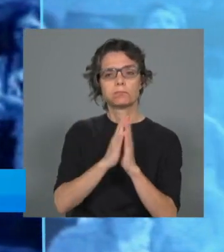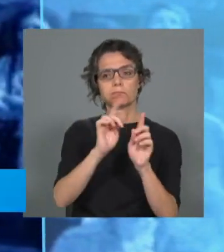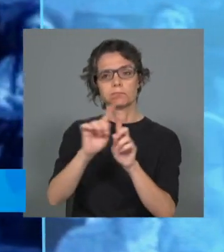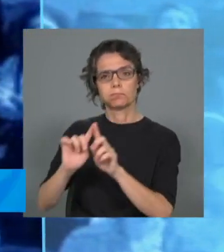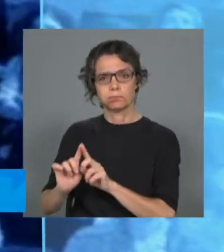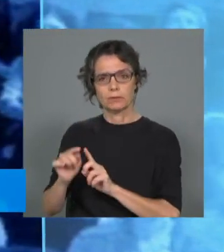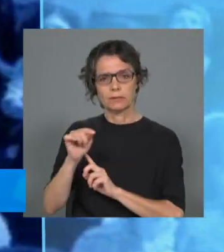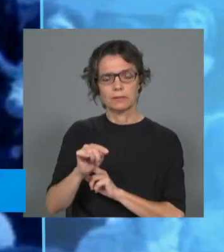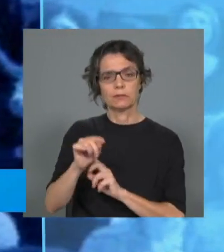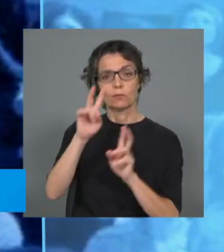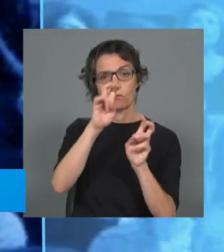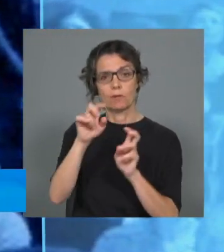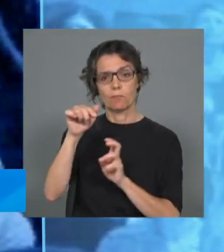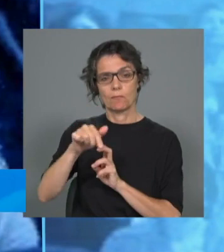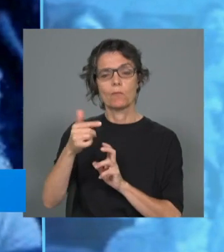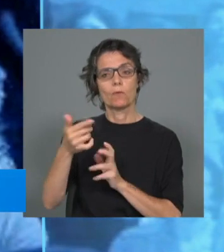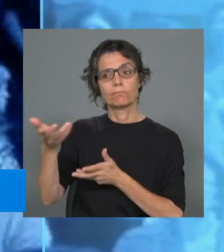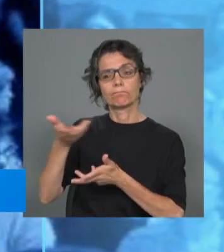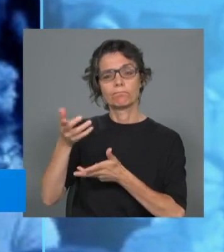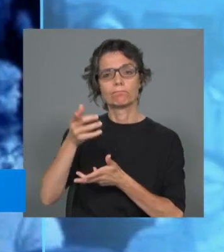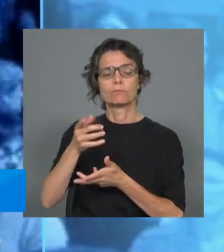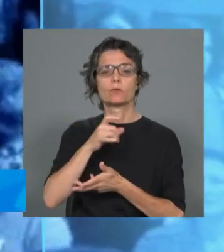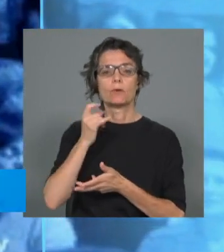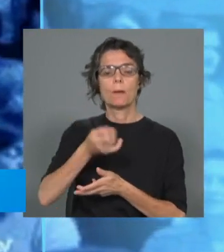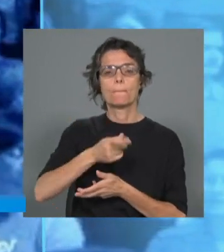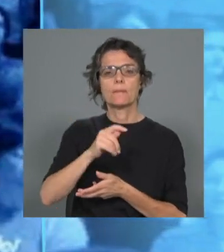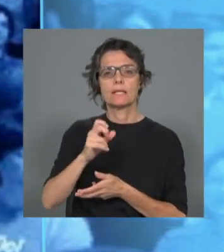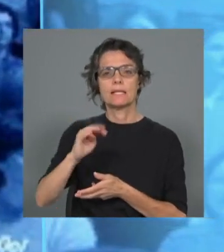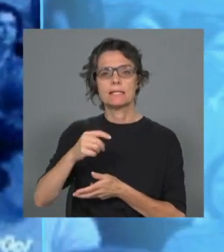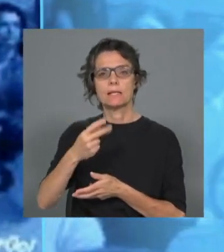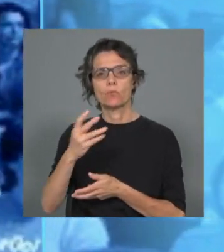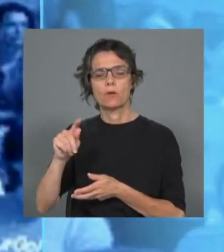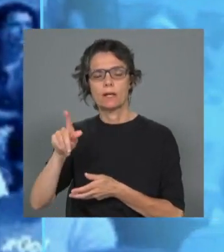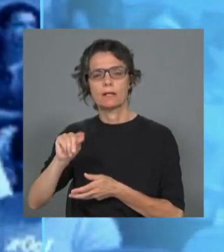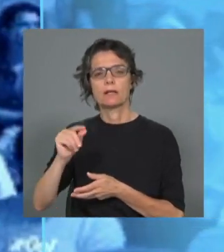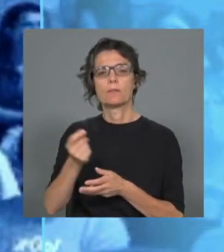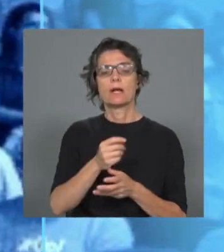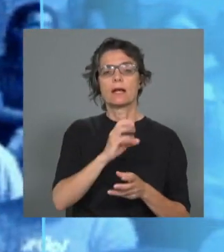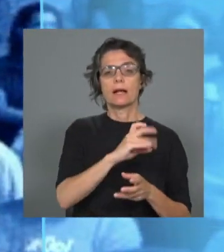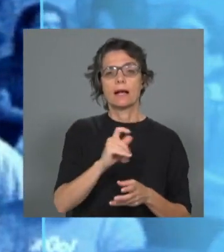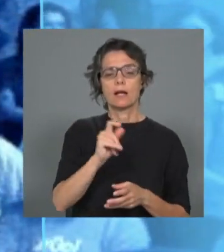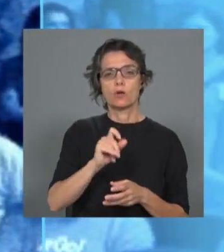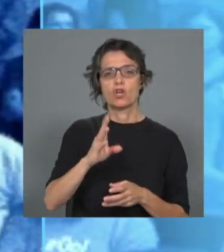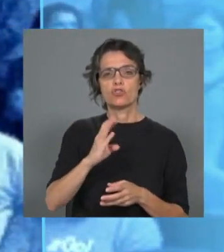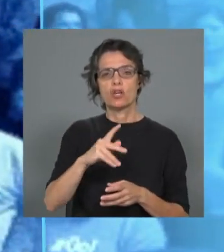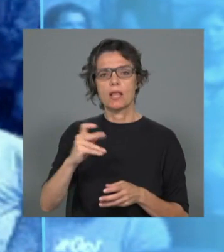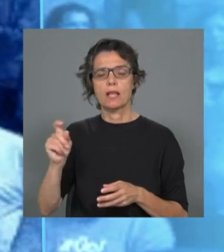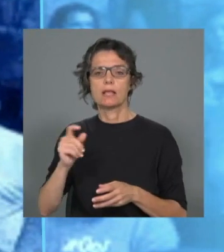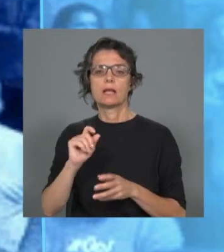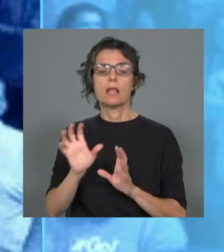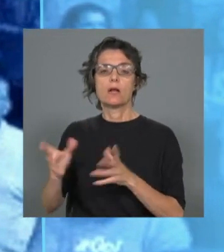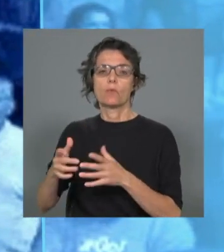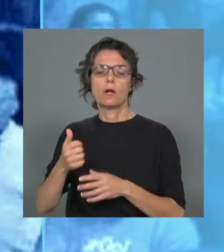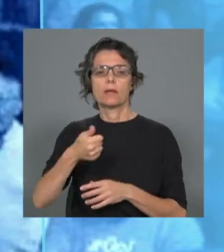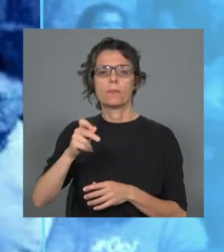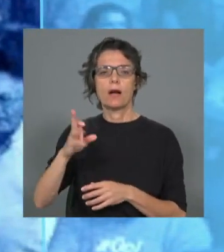um tema que vamos analisar com o padre Peter Stilwell e também Carlos Jalali, da comunidade Bahá'í,